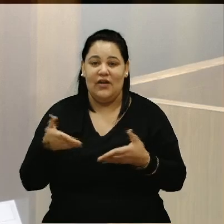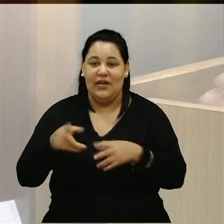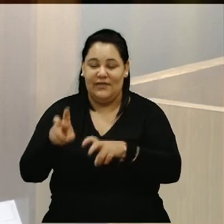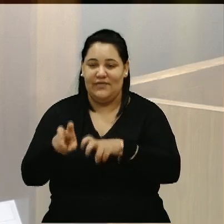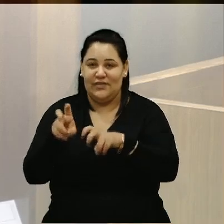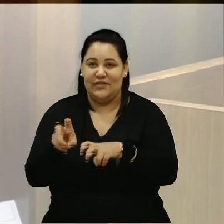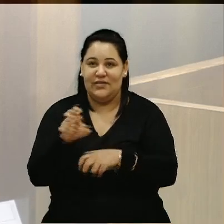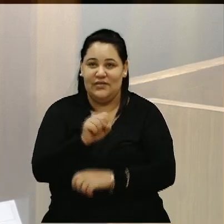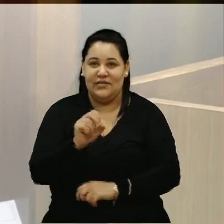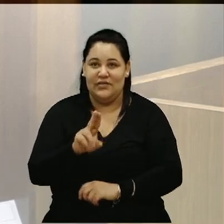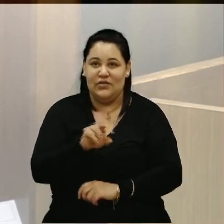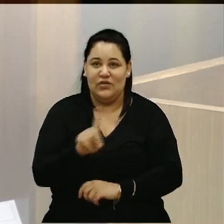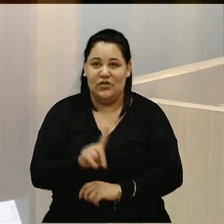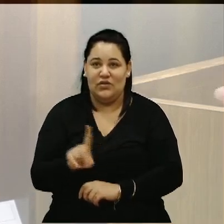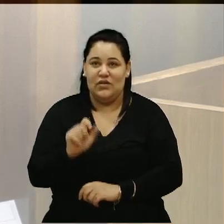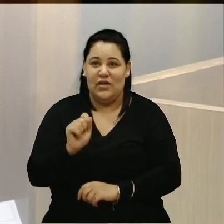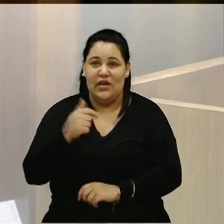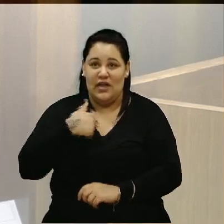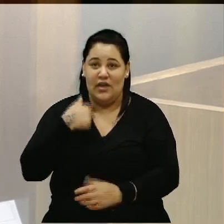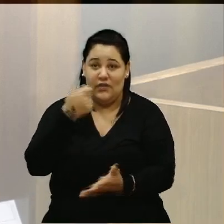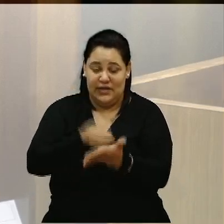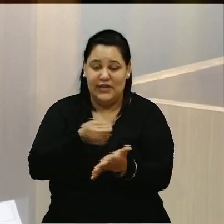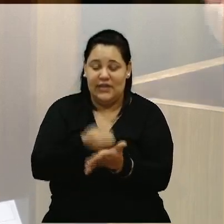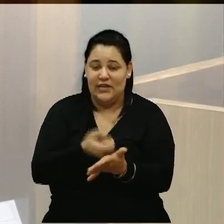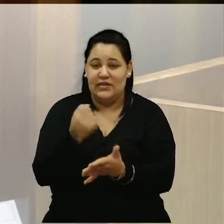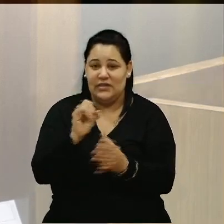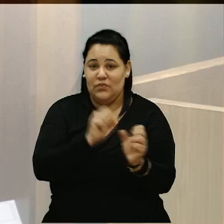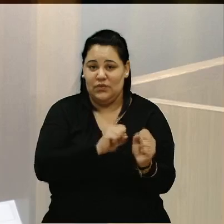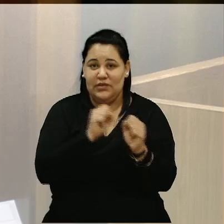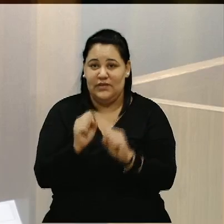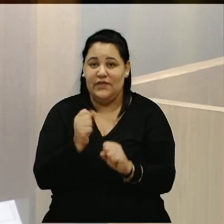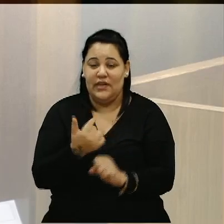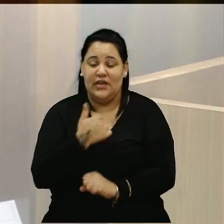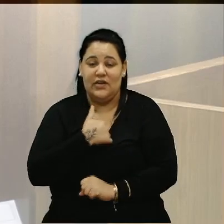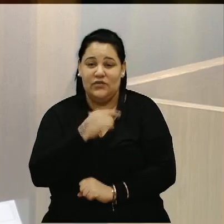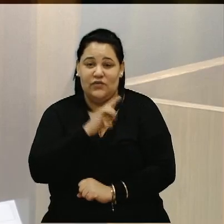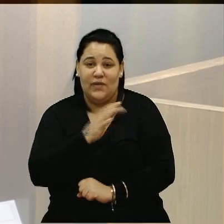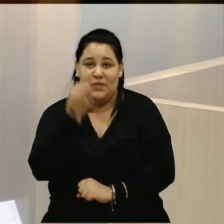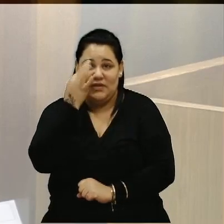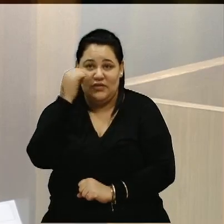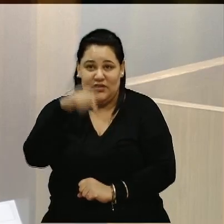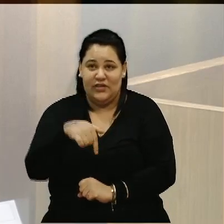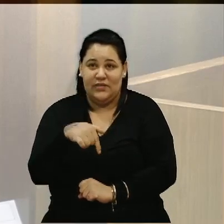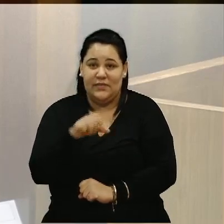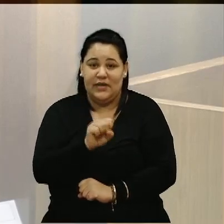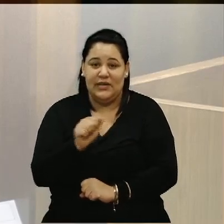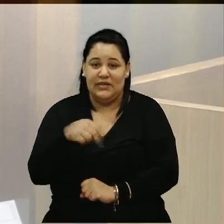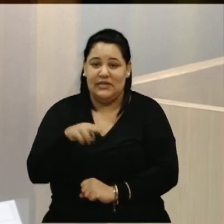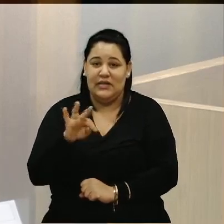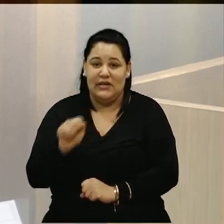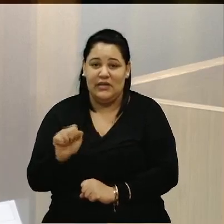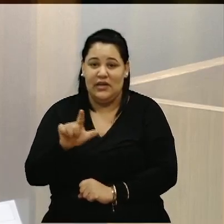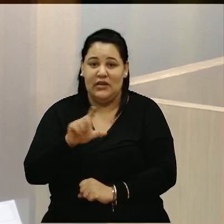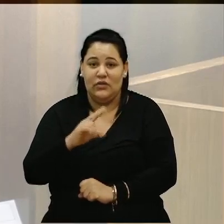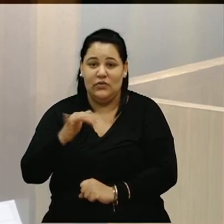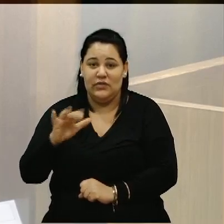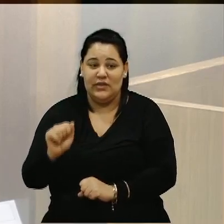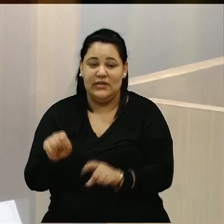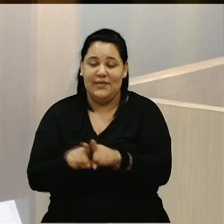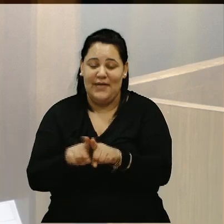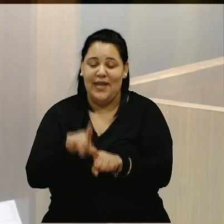sua, eu tentarei lutar, se possível, né? E se aqui eu estiver, para que Santa Lúcia também tenha uma escolinha